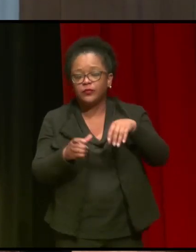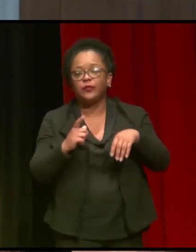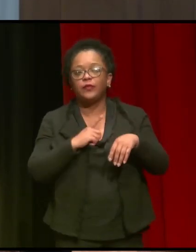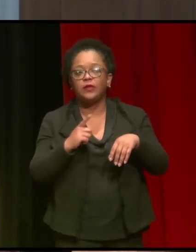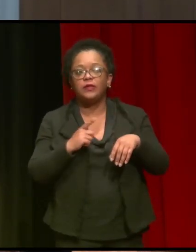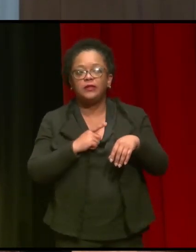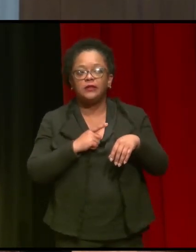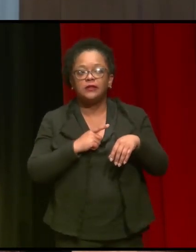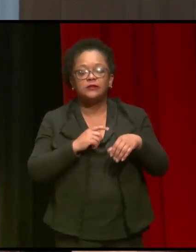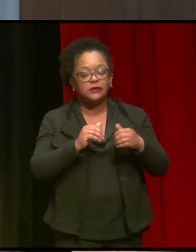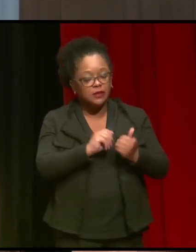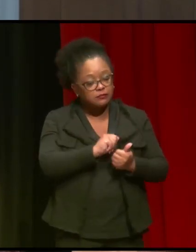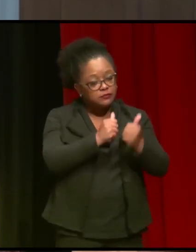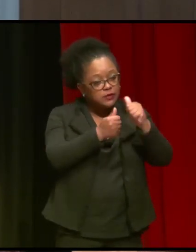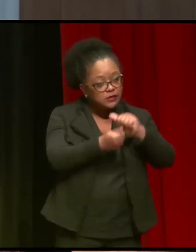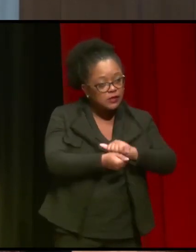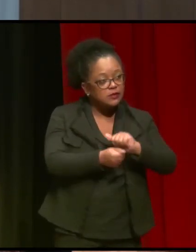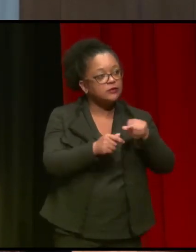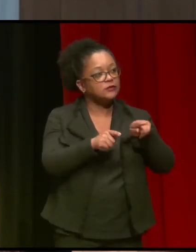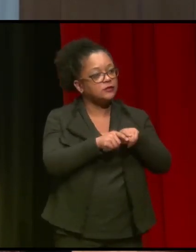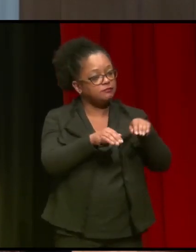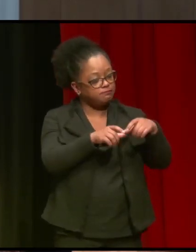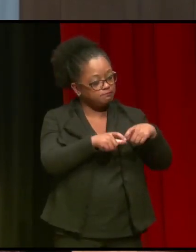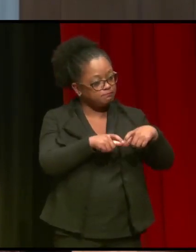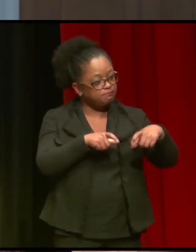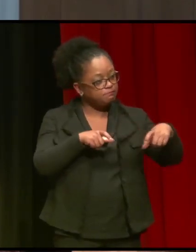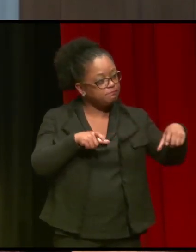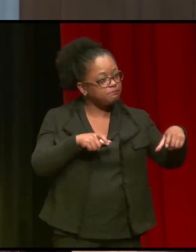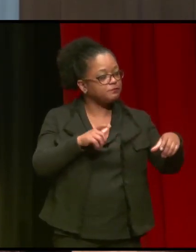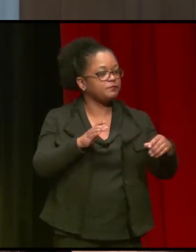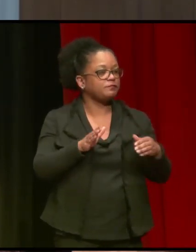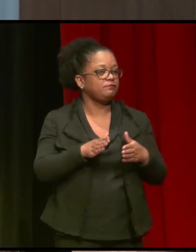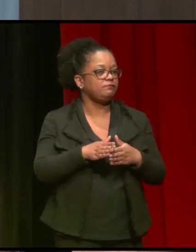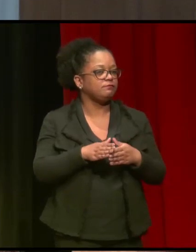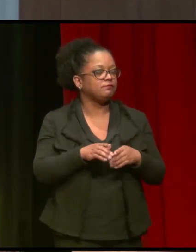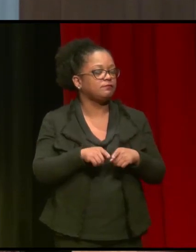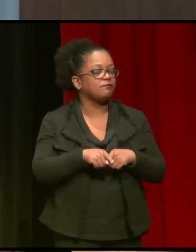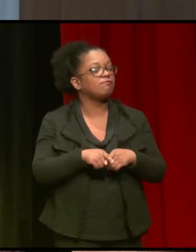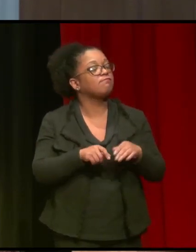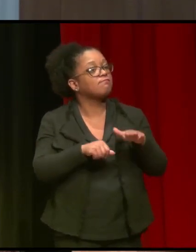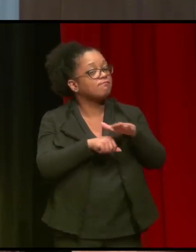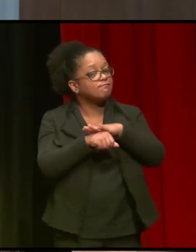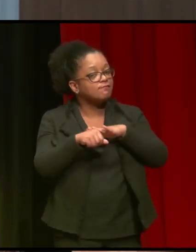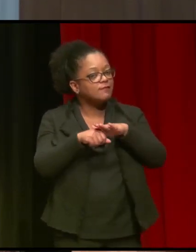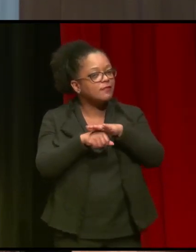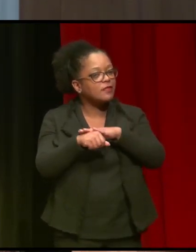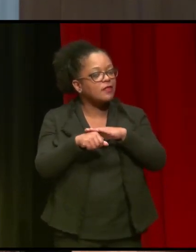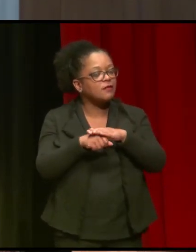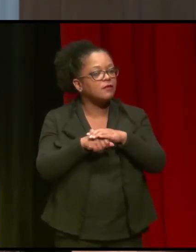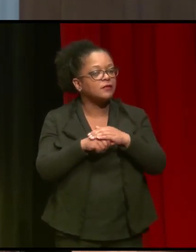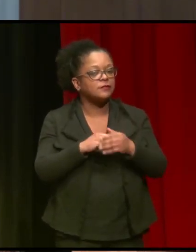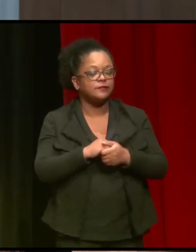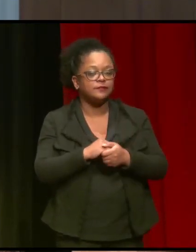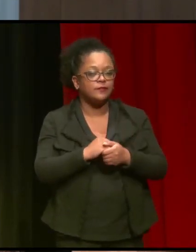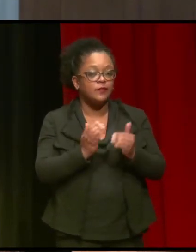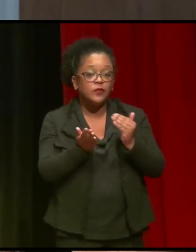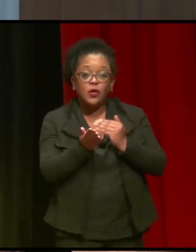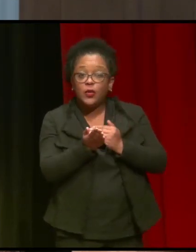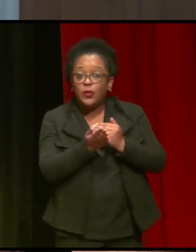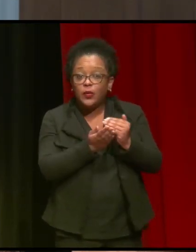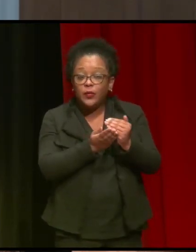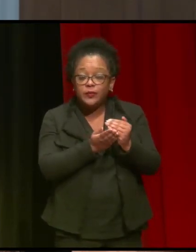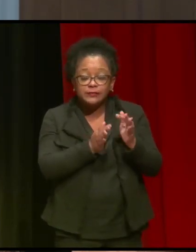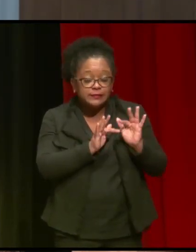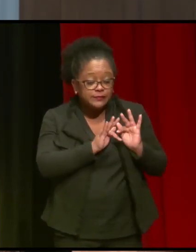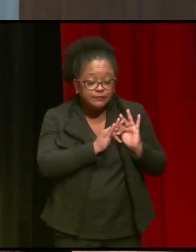mil reais. Ah, eu dou conta disso aí. Tem um cara de negócio aí. Você está entendendo o que eu quero dizer? Você começou pequenininho, fazendo